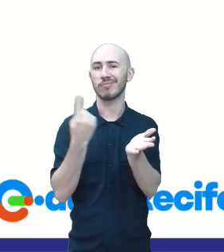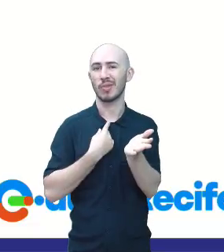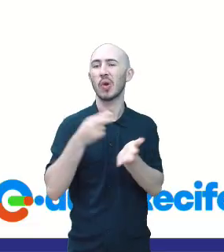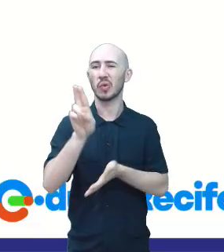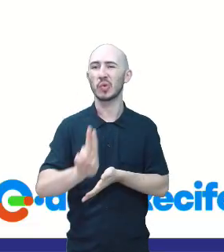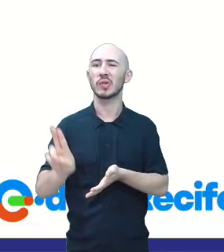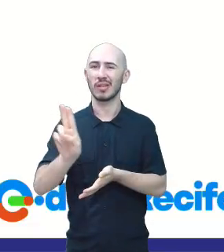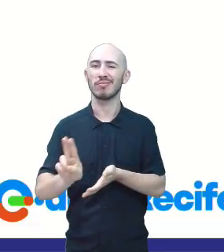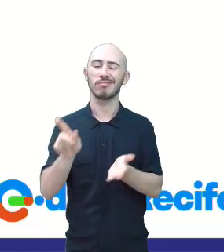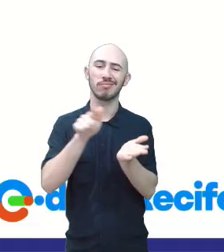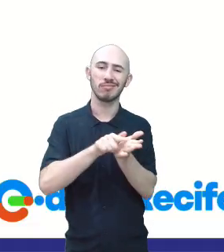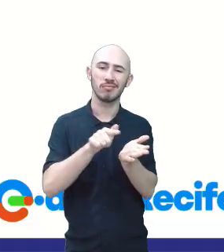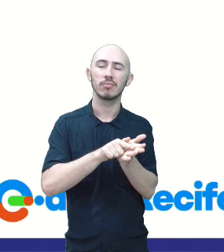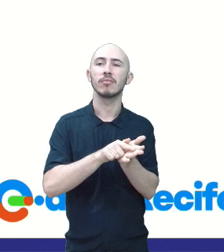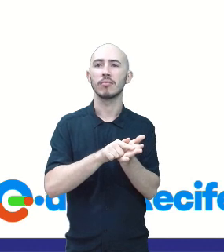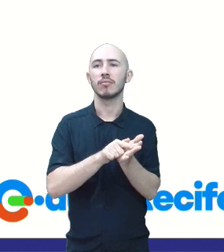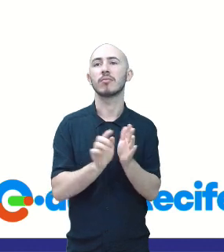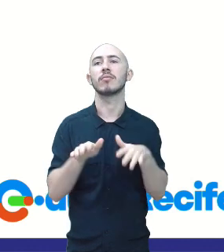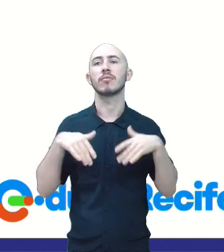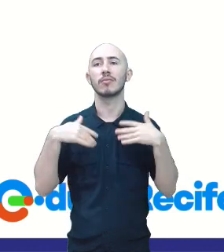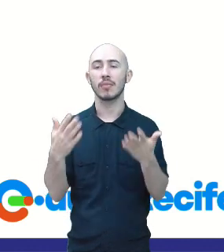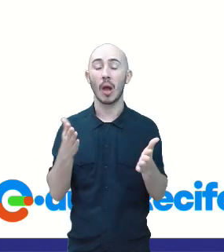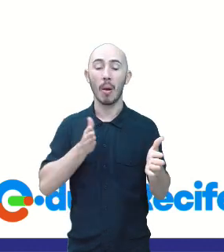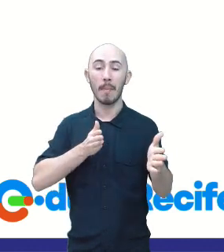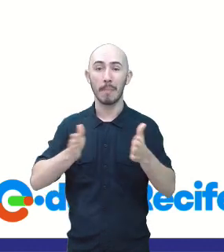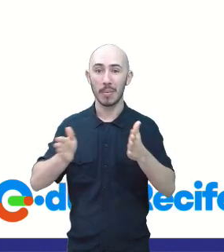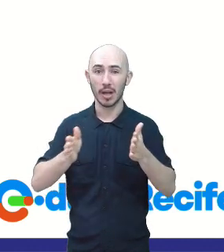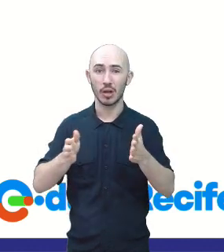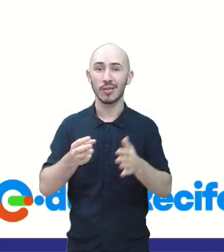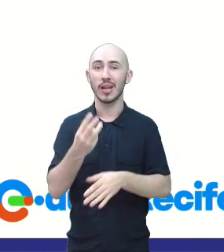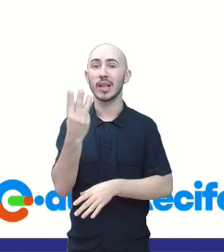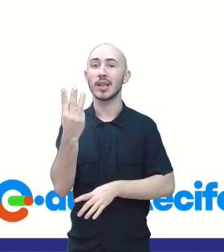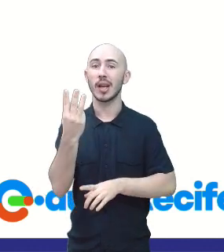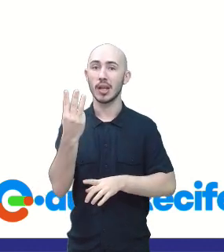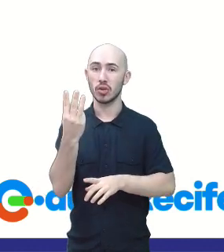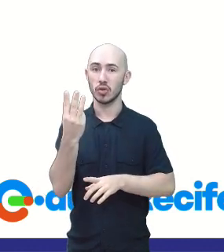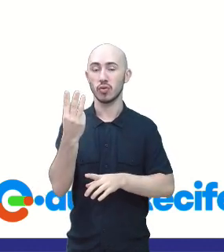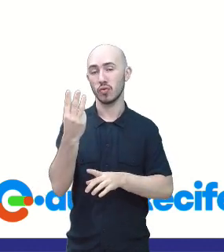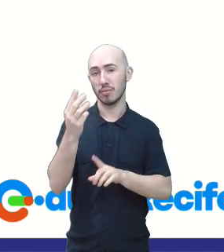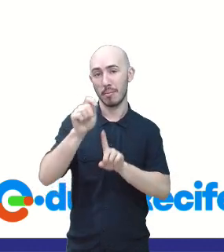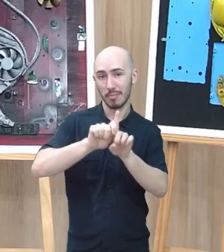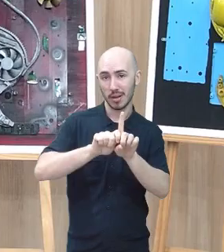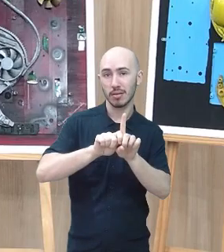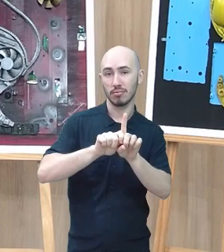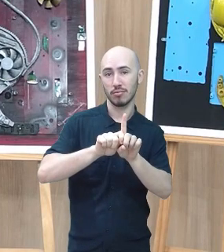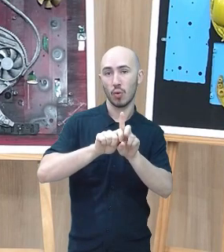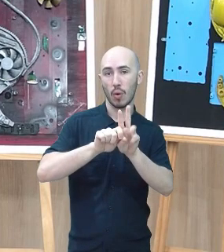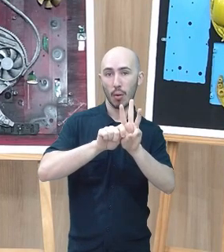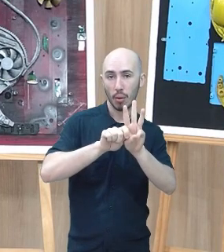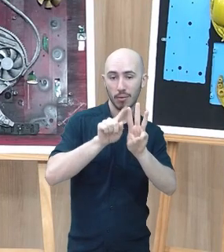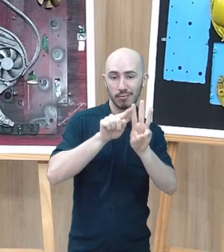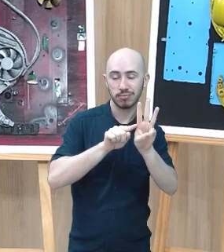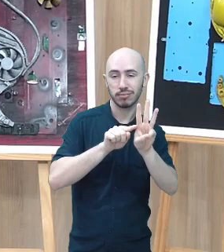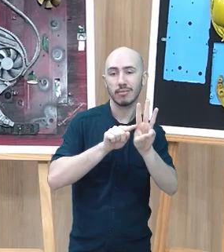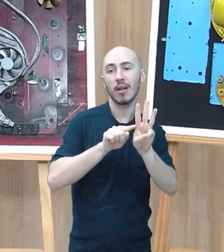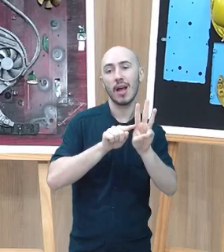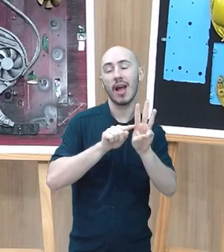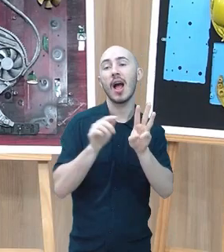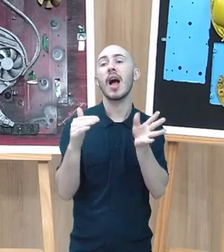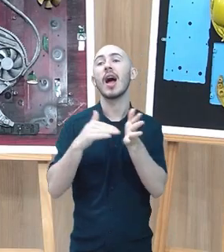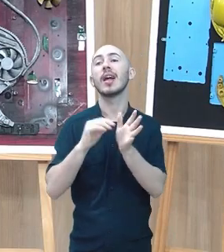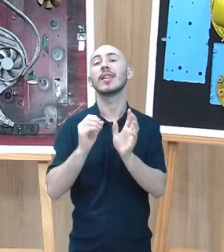exemplo. O papel dura de 3 a 6 meses para ser decomposto, certo?